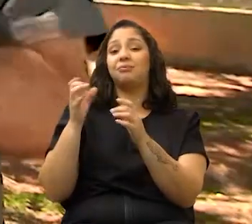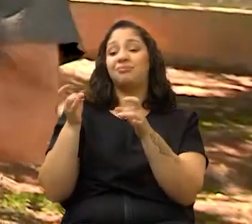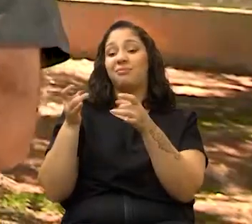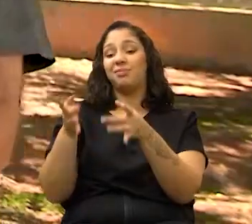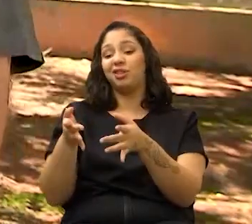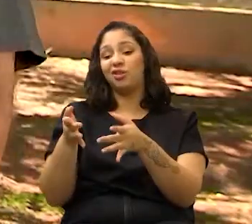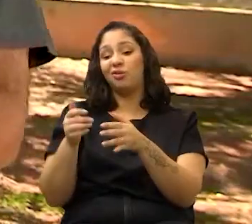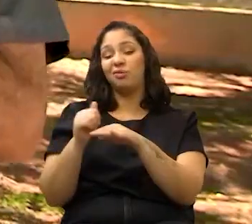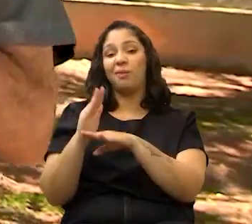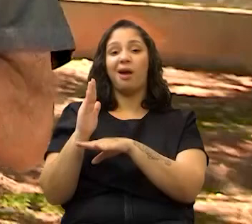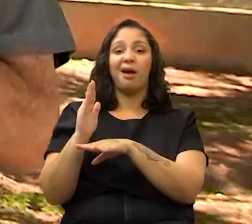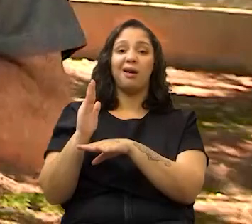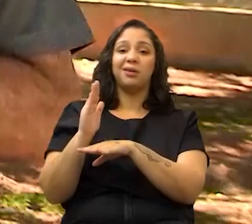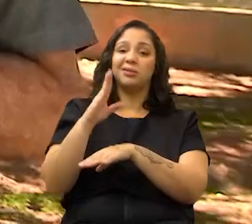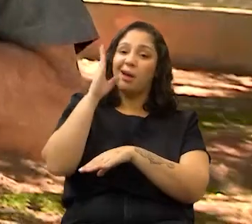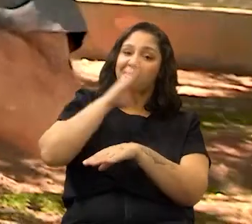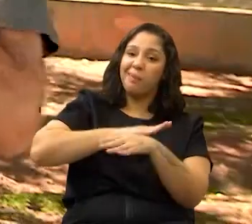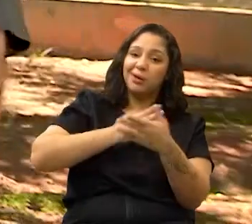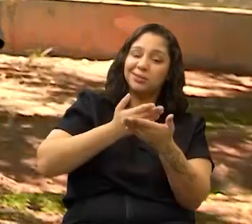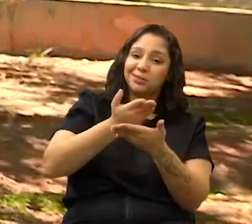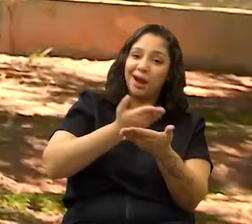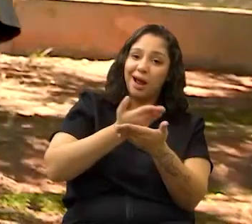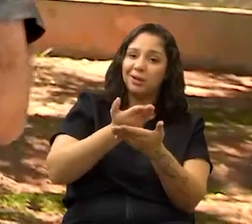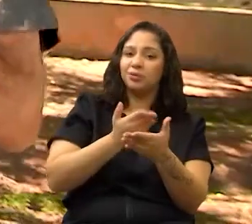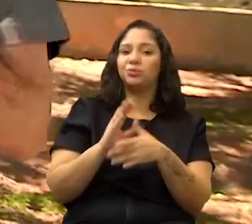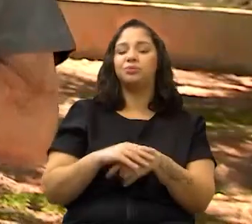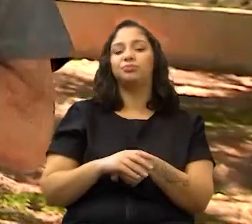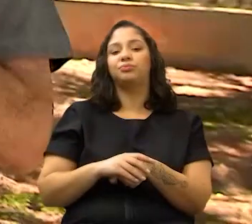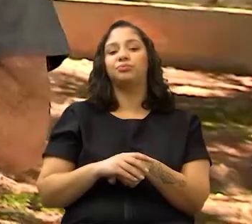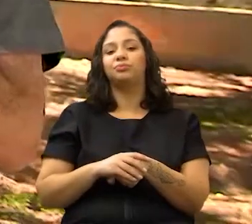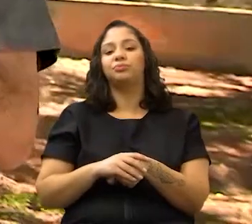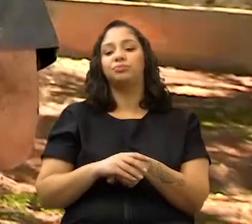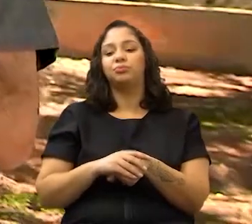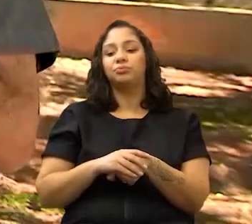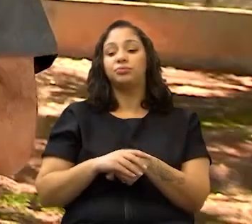tem um aumento de abandono, tá? Você tem um aumento de maus tratos,